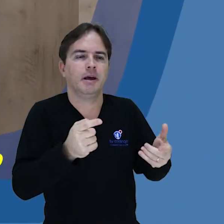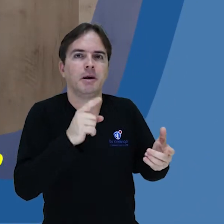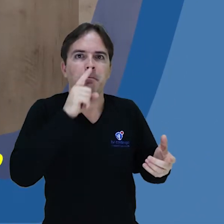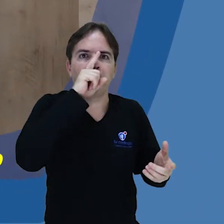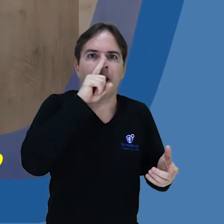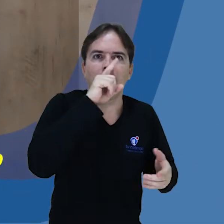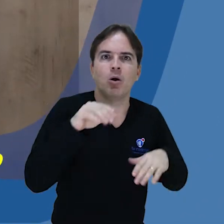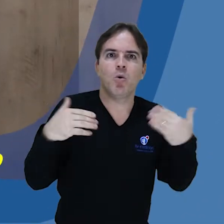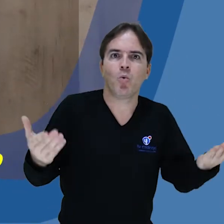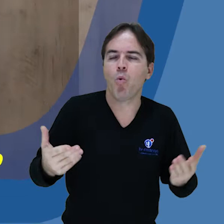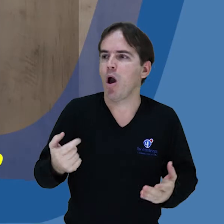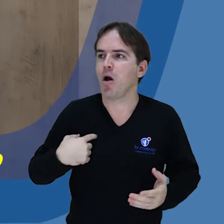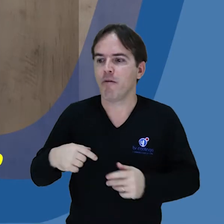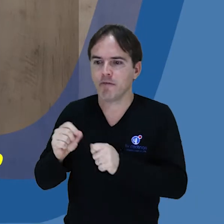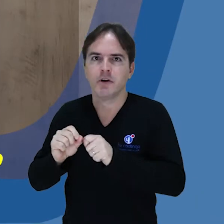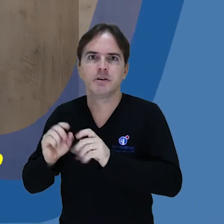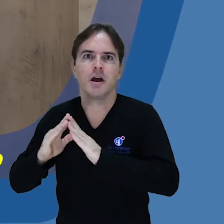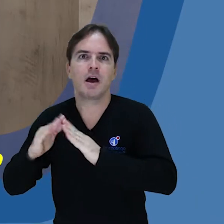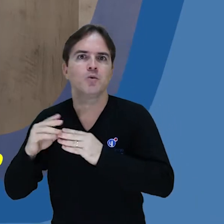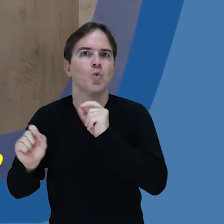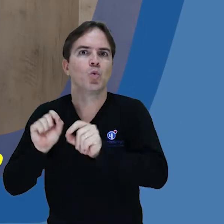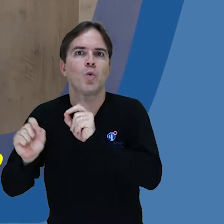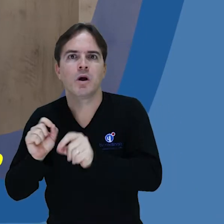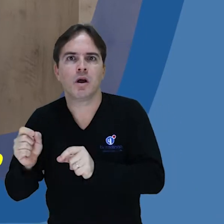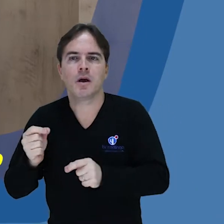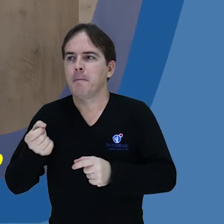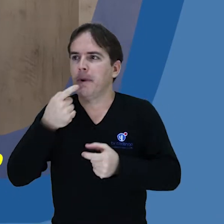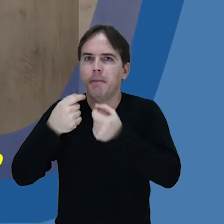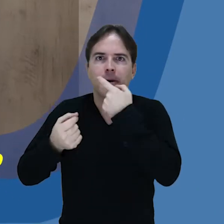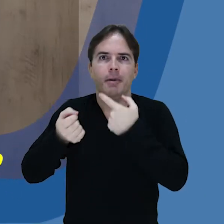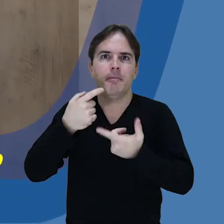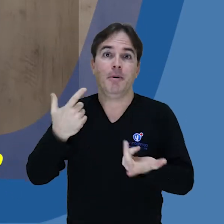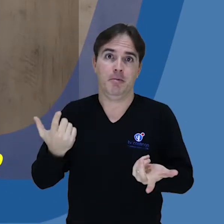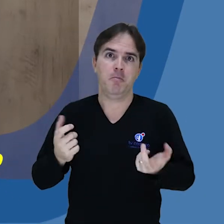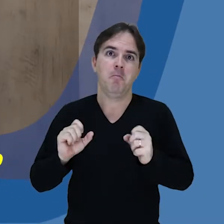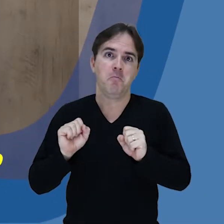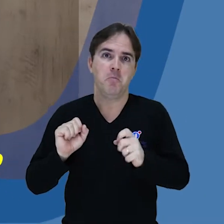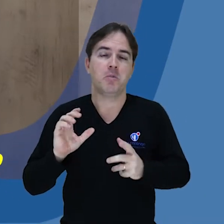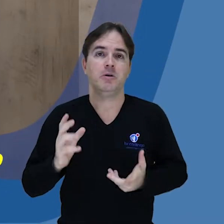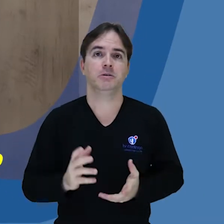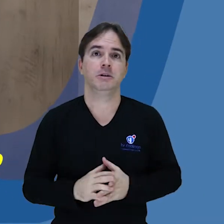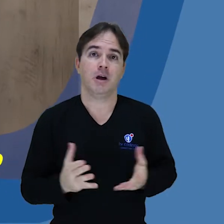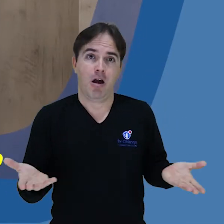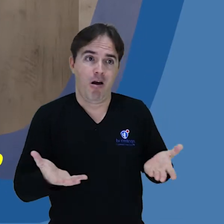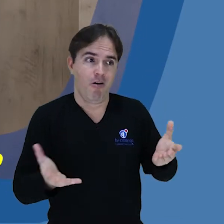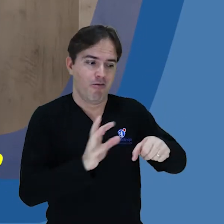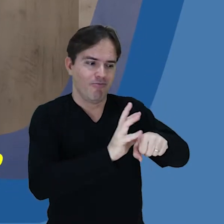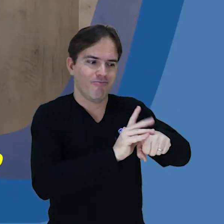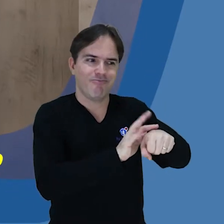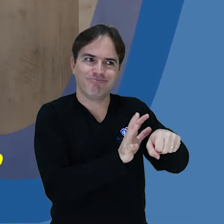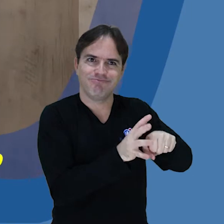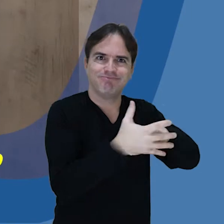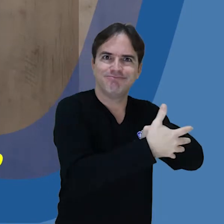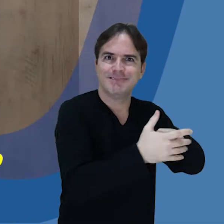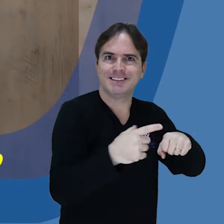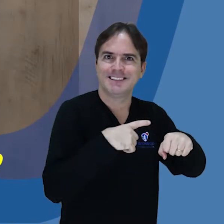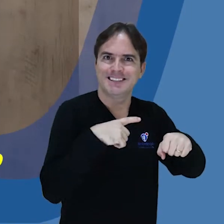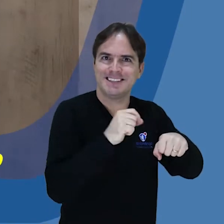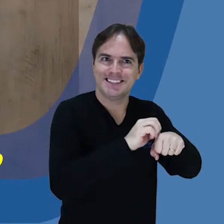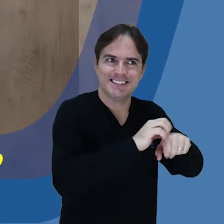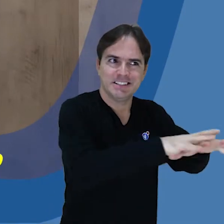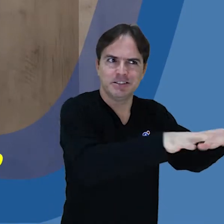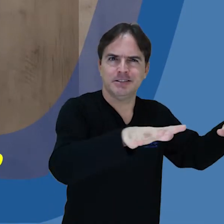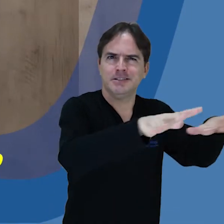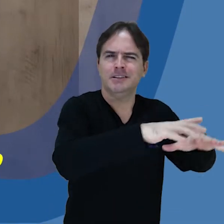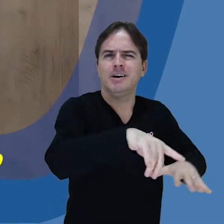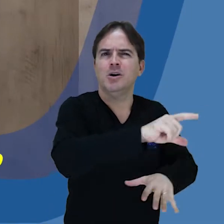que é que elas poderiam fazer em casa. Bem, antes de eu falar especificamente do Covid, é importante orientar que todo medicamento ele tem seu